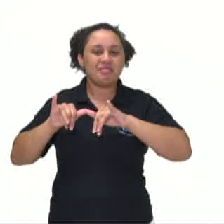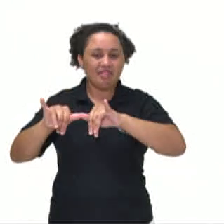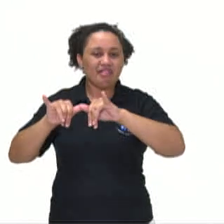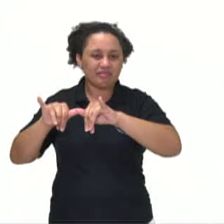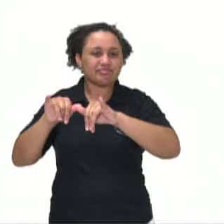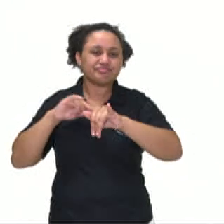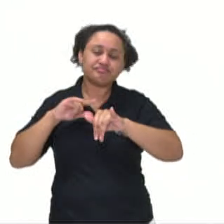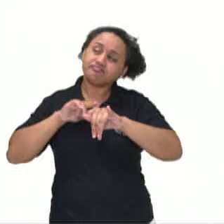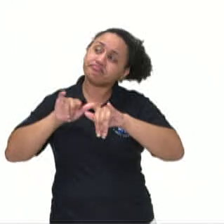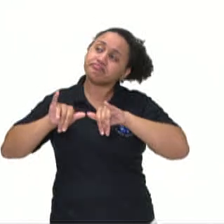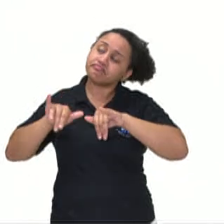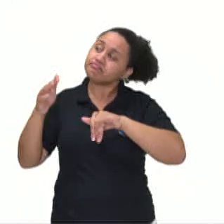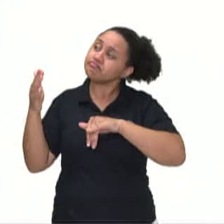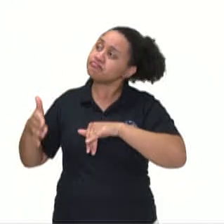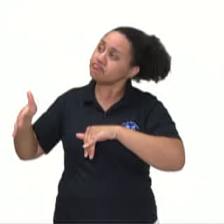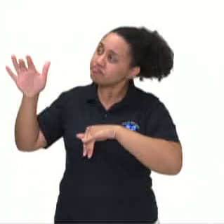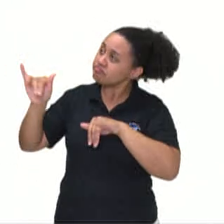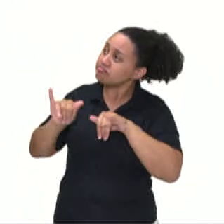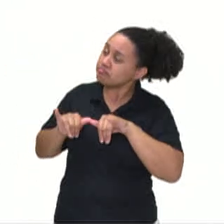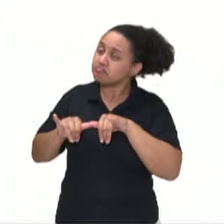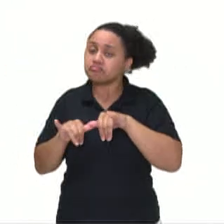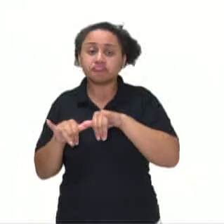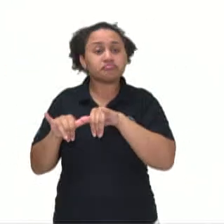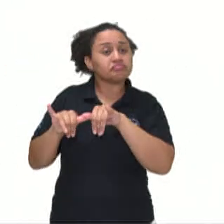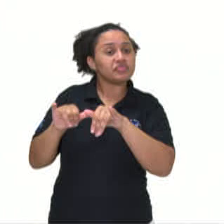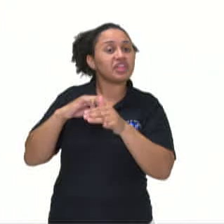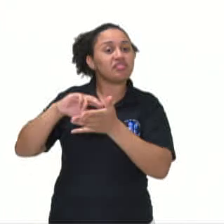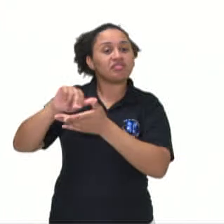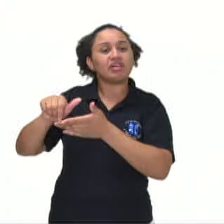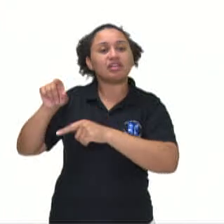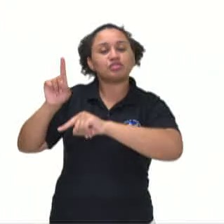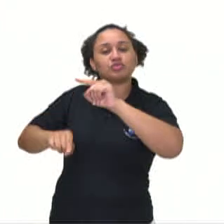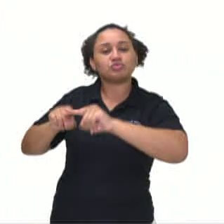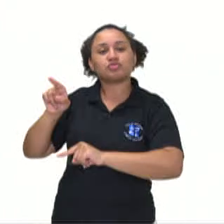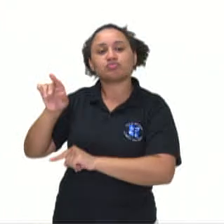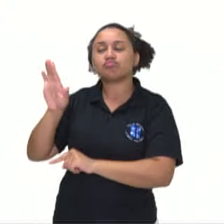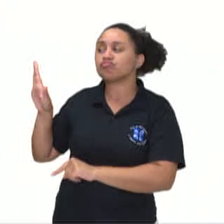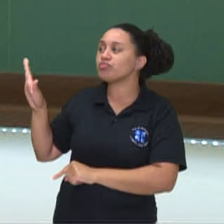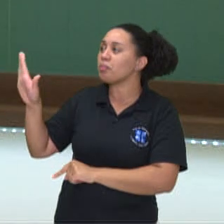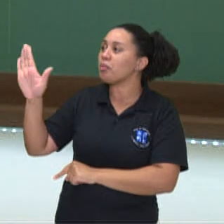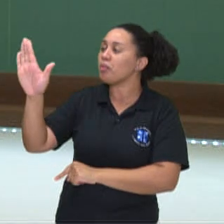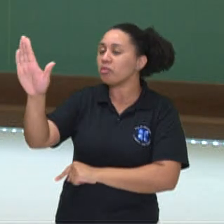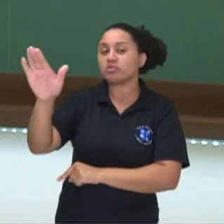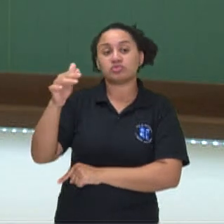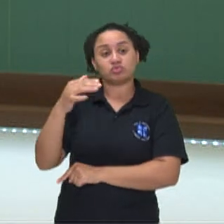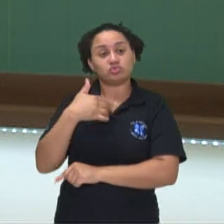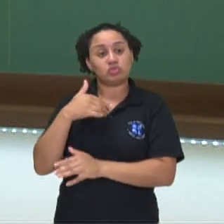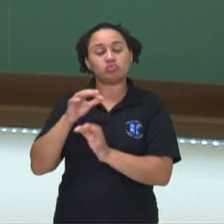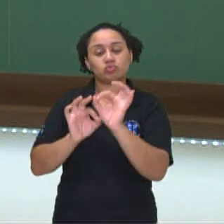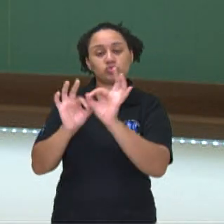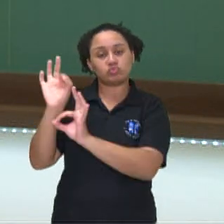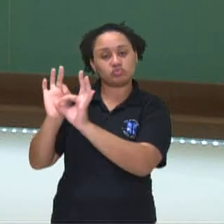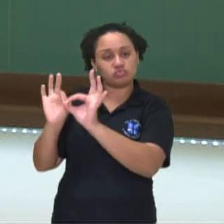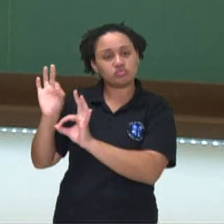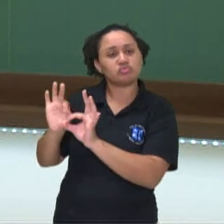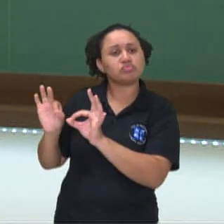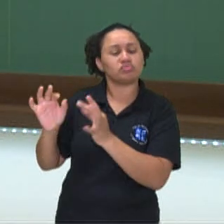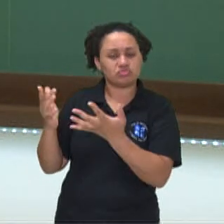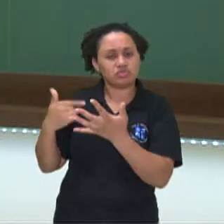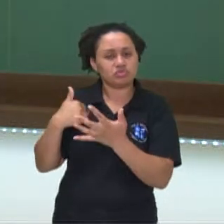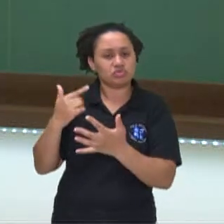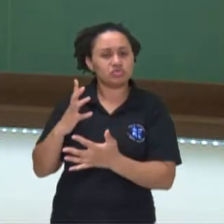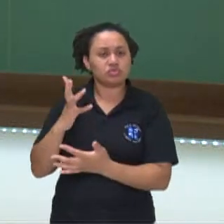de um supermercado, onde a gente tem ali uma série de produtos ali dispostos de forma muito harmoniosa, de forma